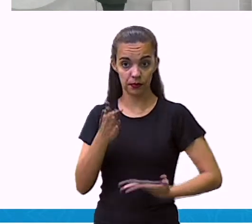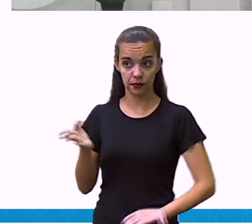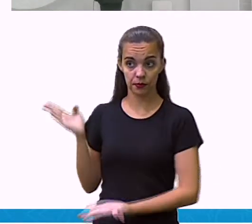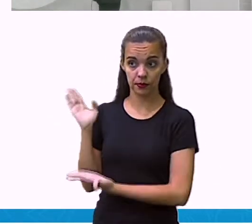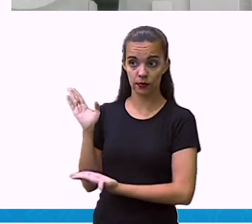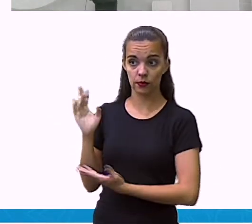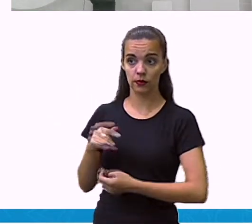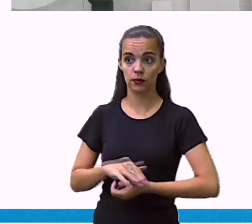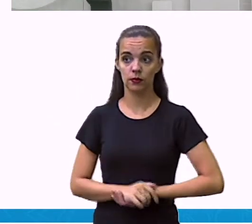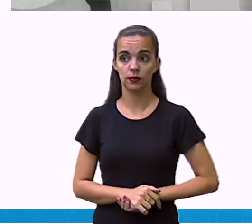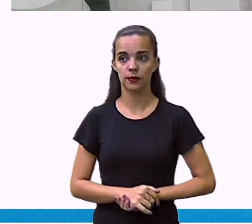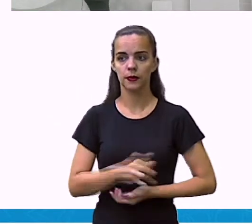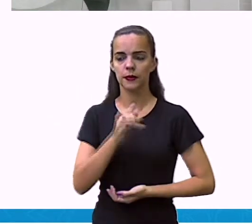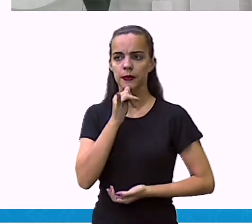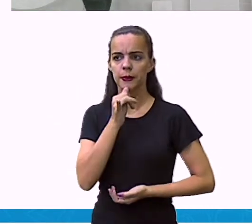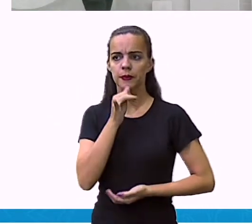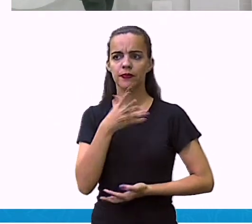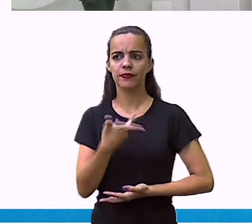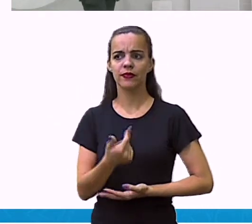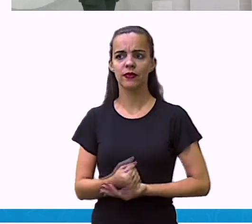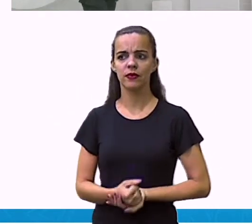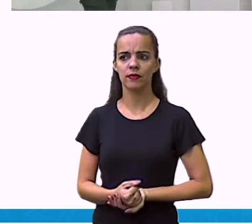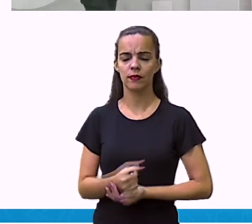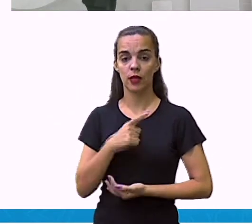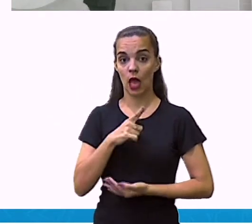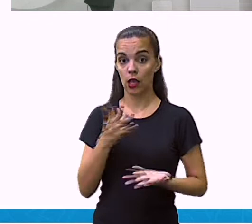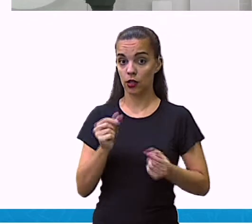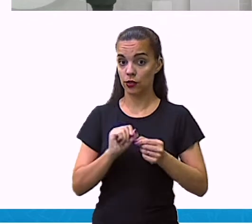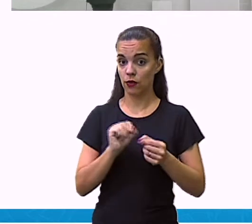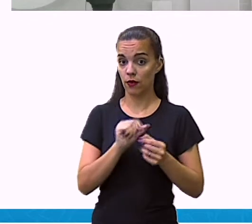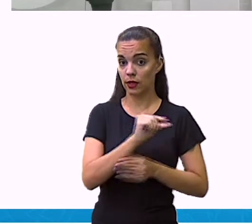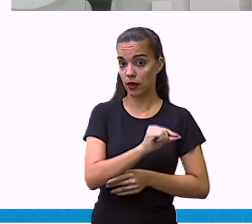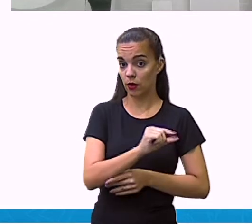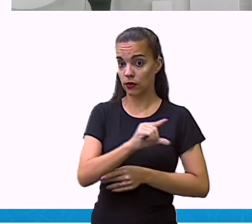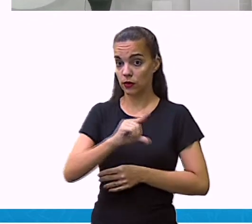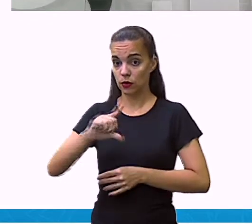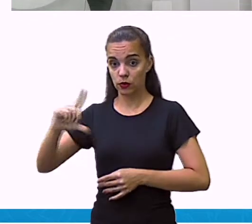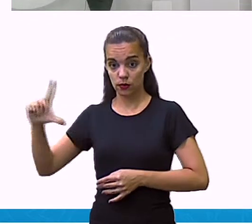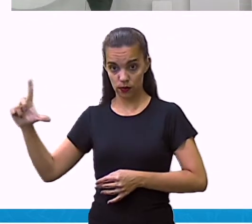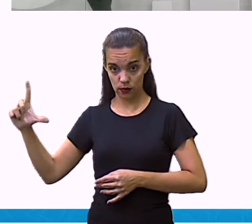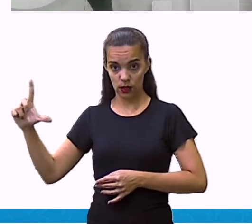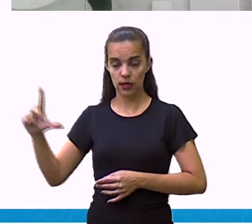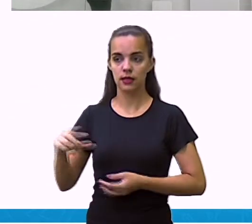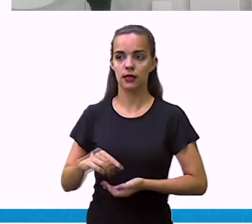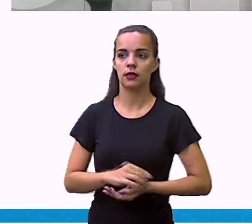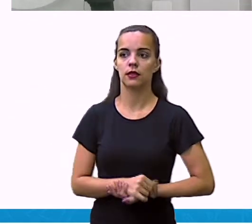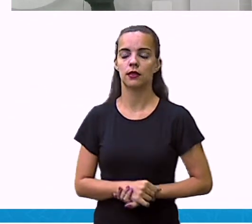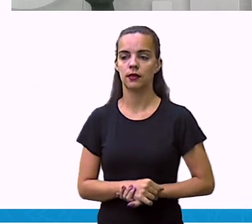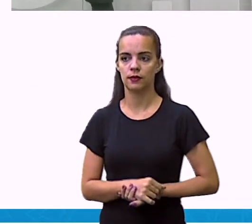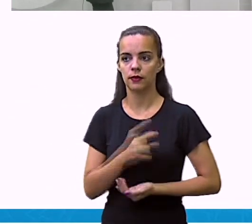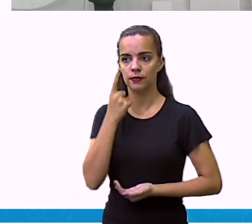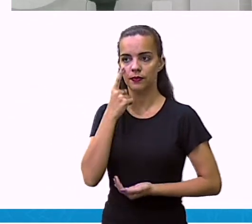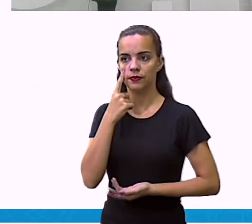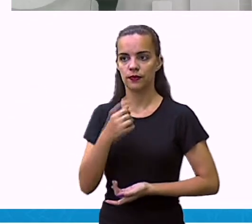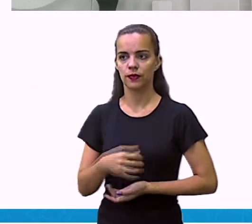uma sequência numérica na ordem crescente de 1 a 50. Vamos